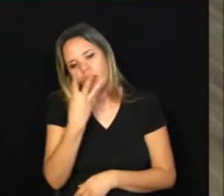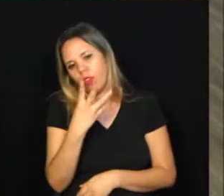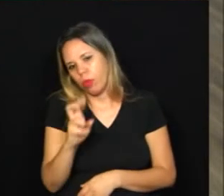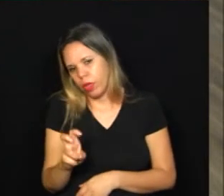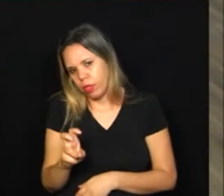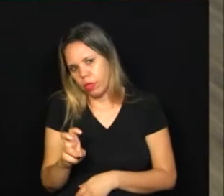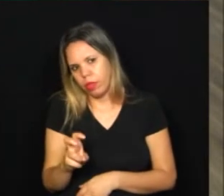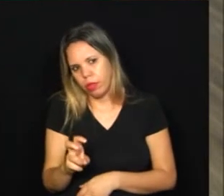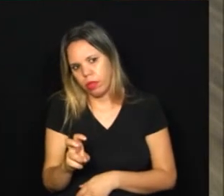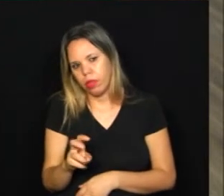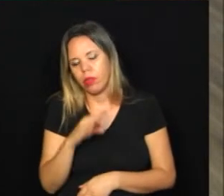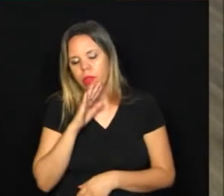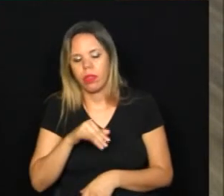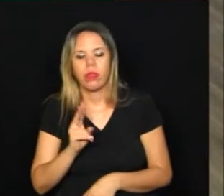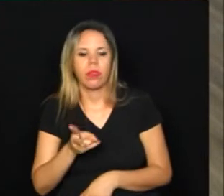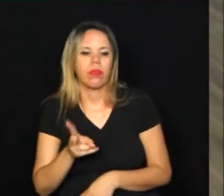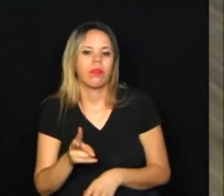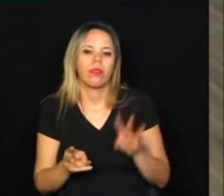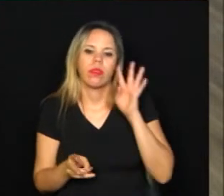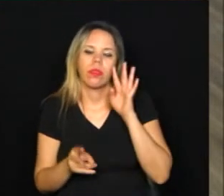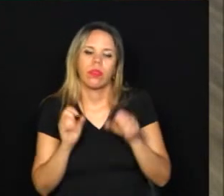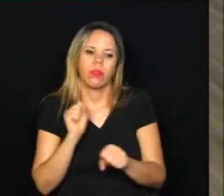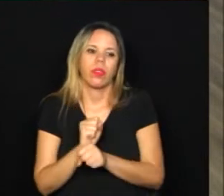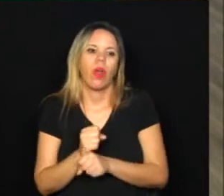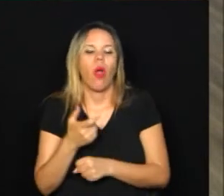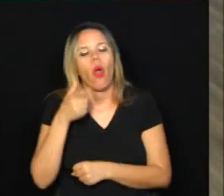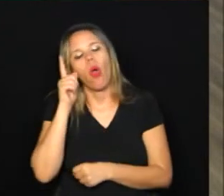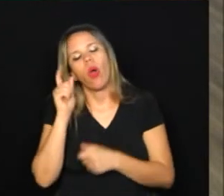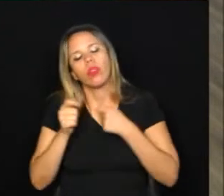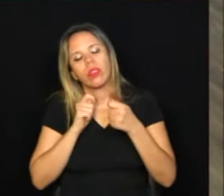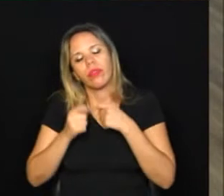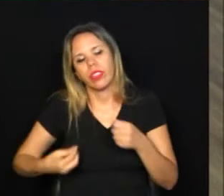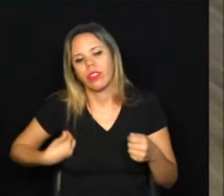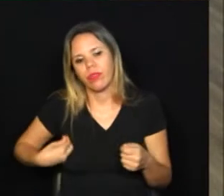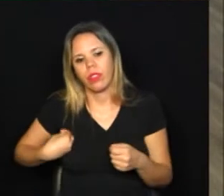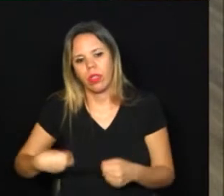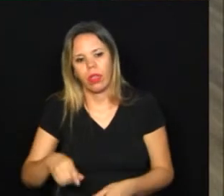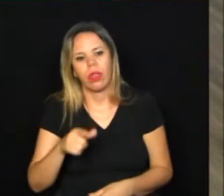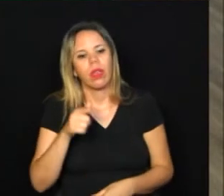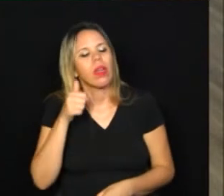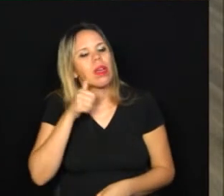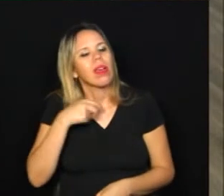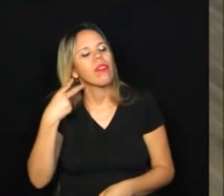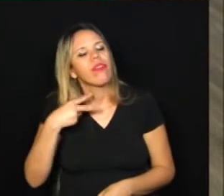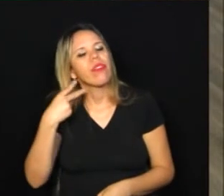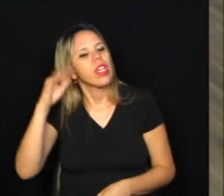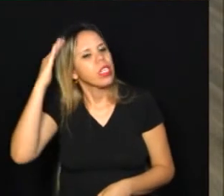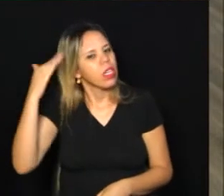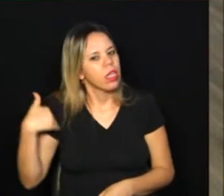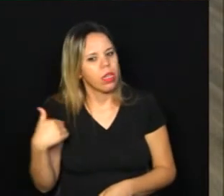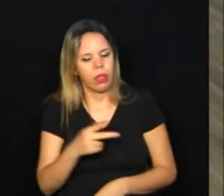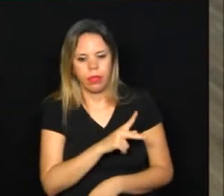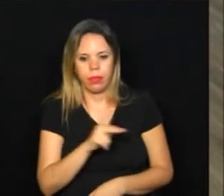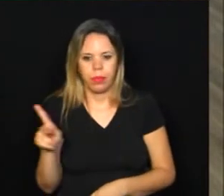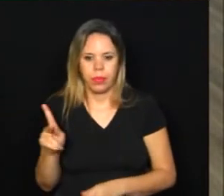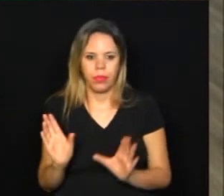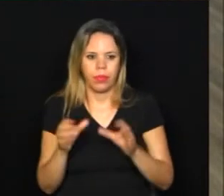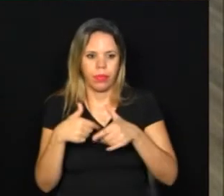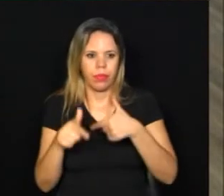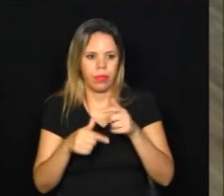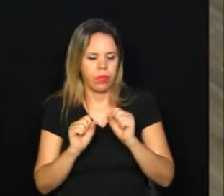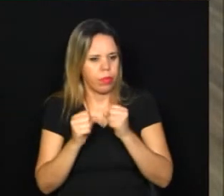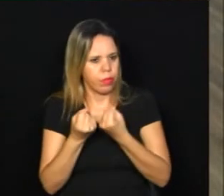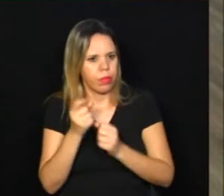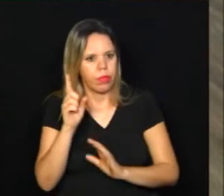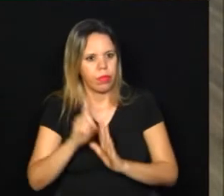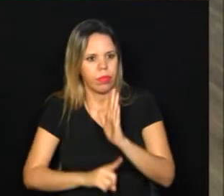quarta-feira, então. Mina, ontem eu entrevistei ao vivo aqui no Câmara Total a Débora Palermo, ela que é presidente da Comissão de Defesa